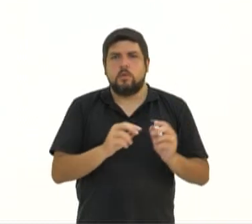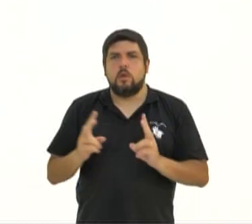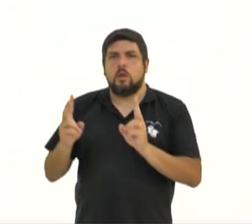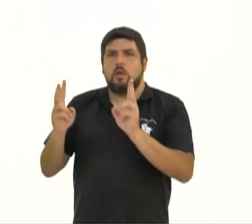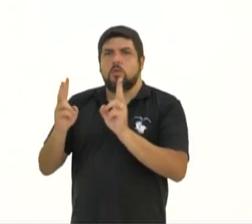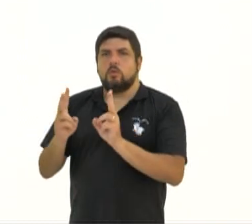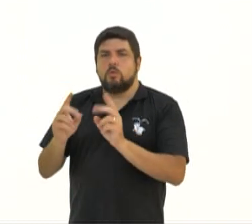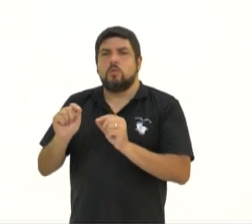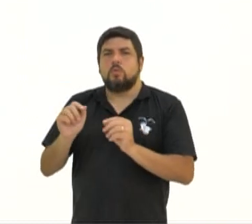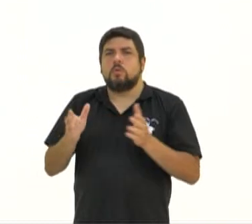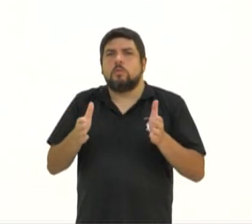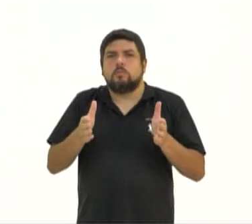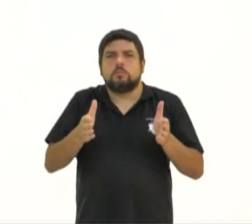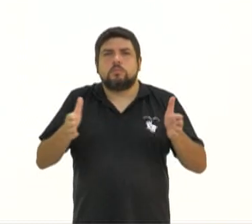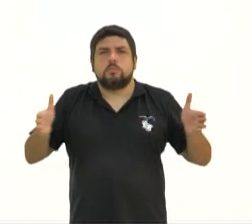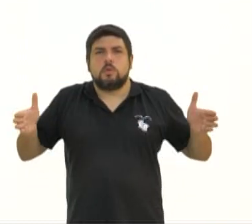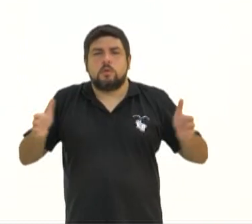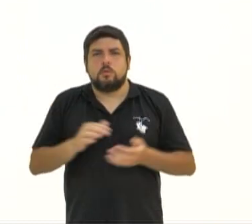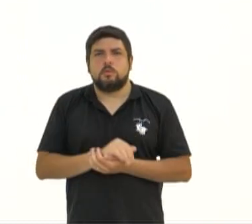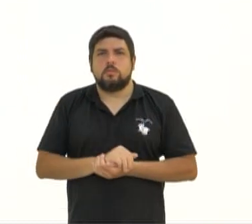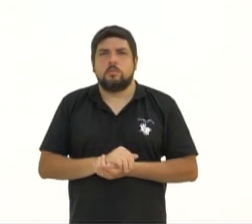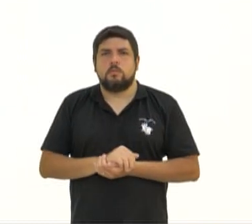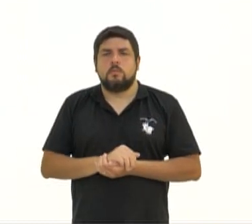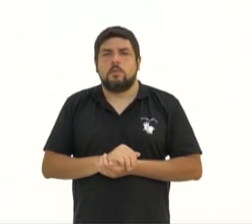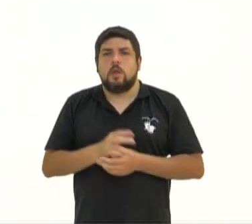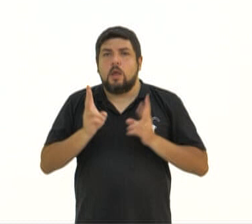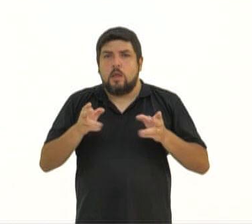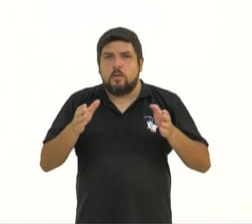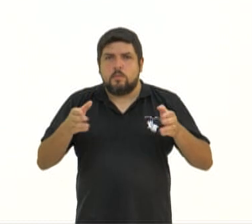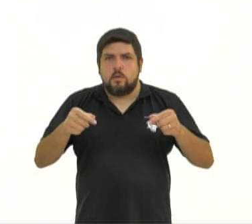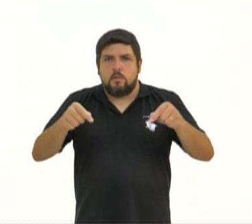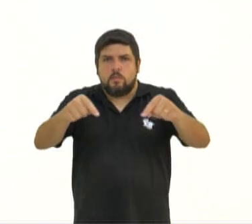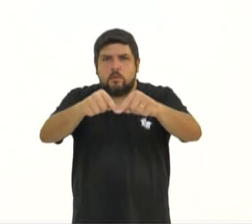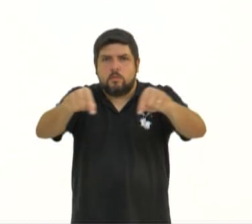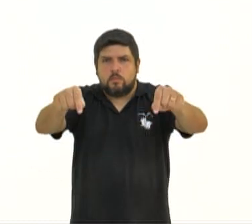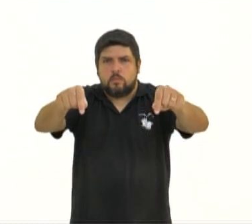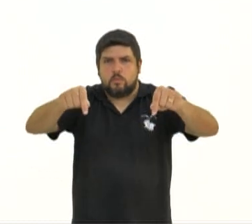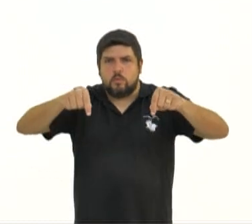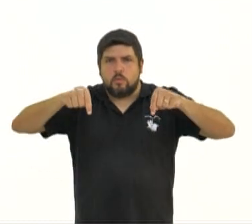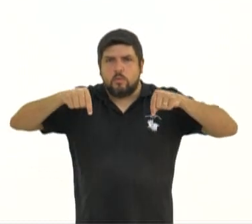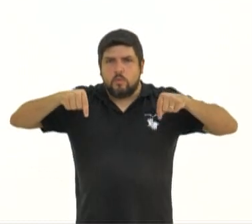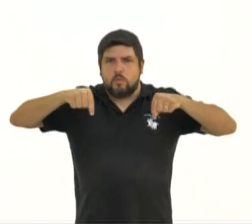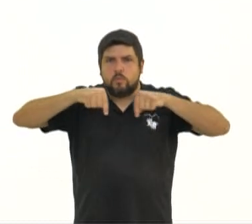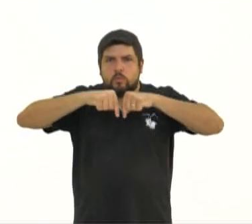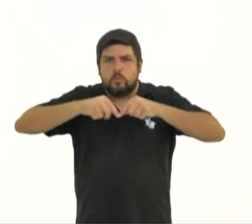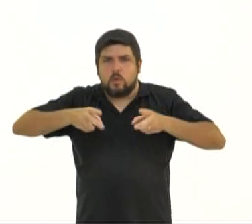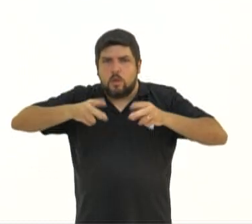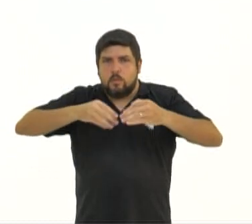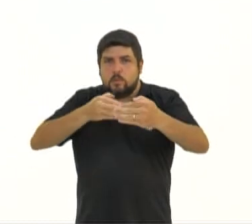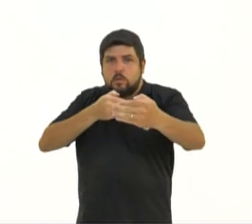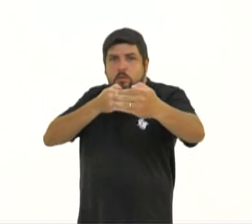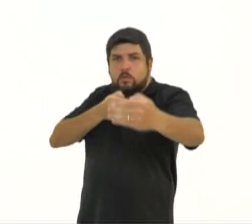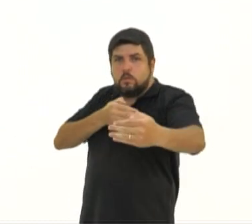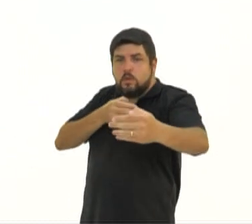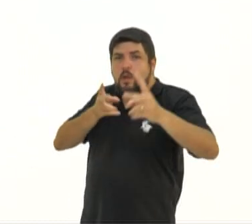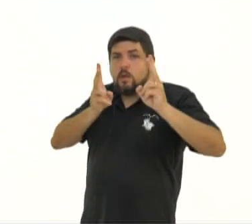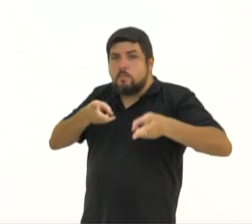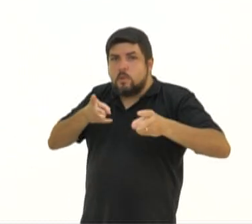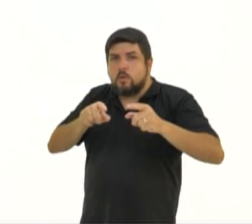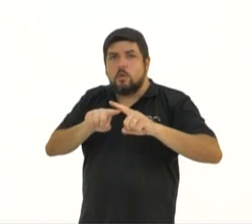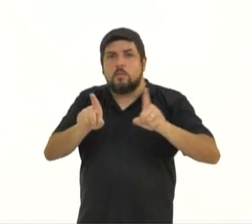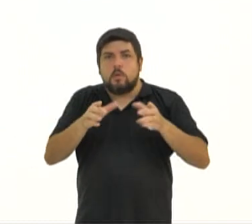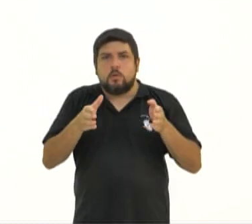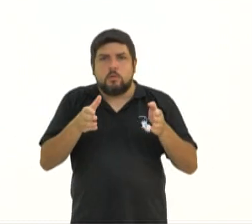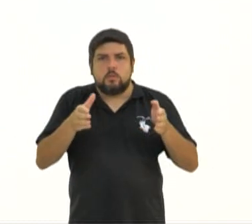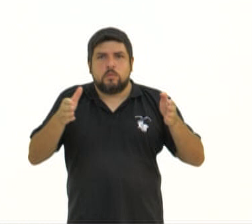a largura dela, né? Temos o mesmo comprimento, que é 13,4 metros, a largura do simples 5,18, a